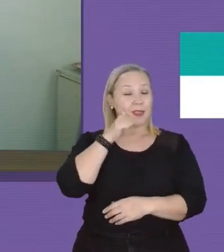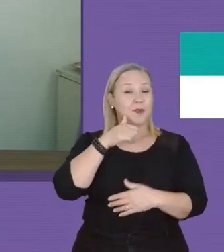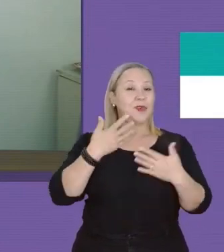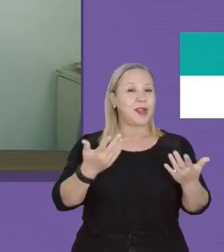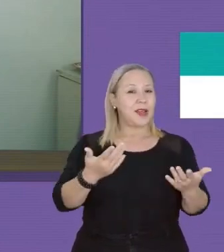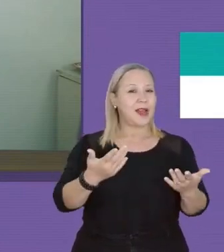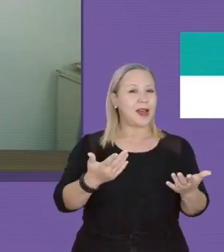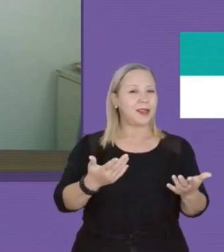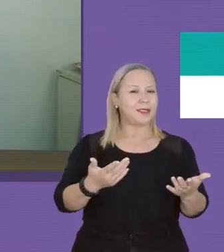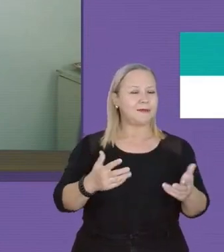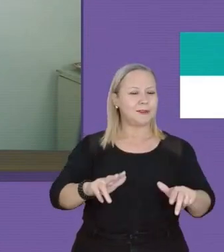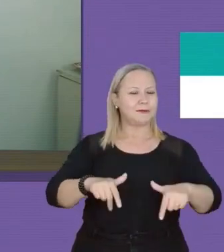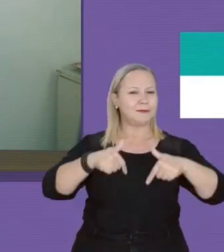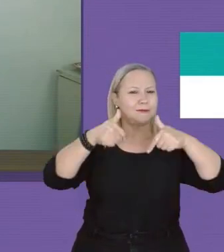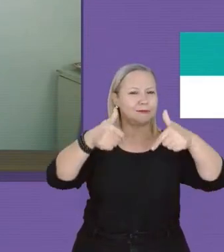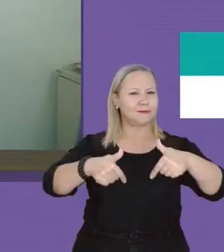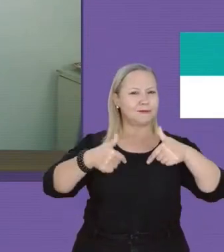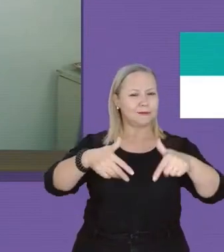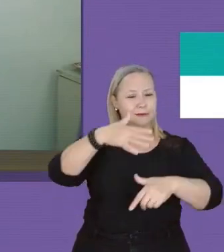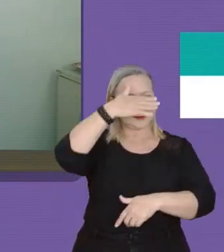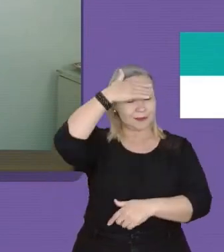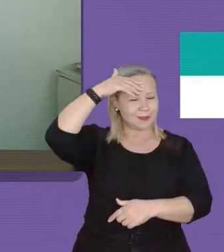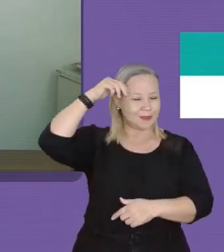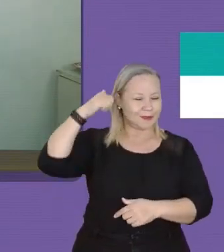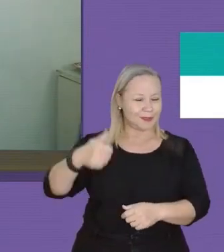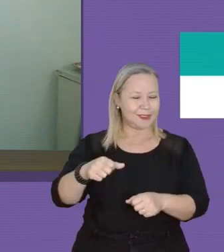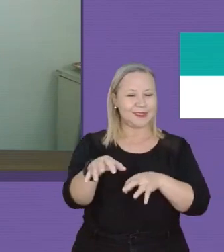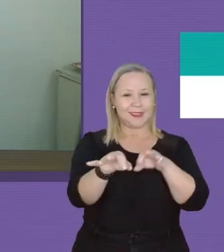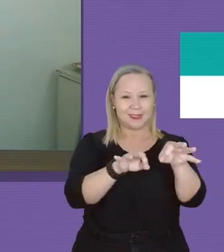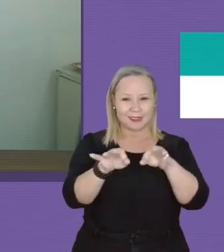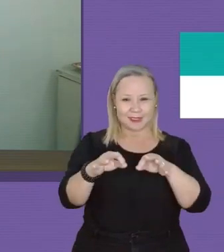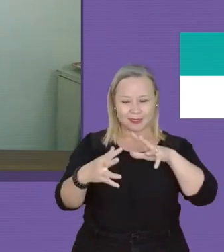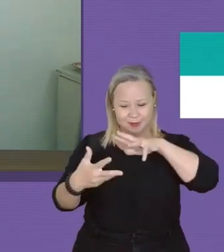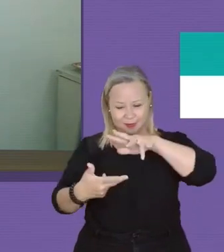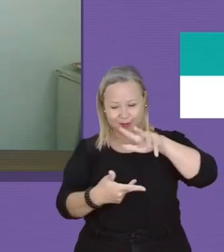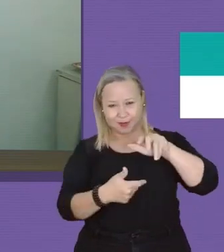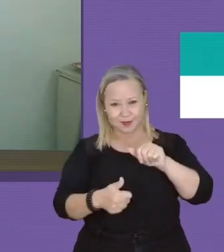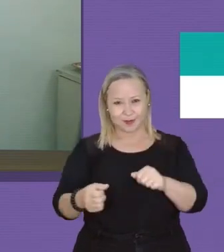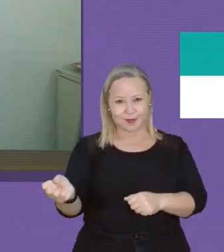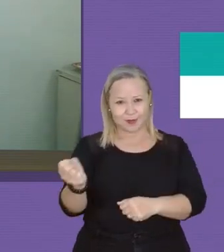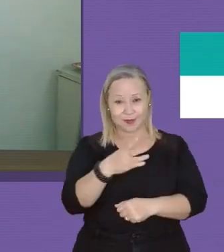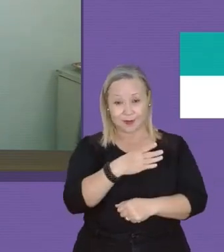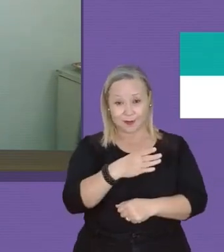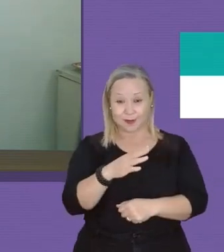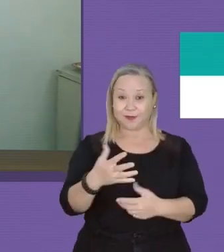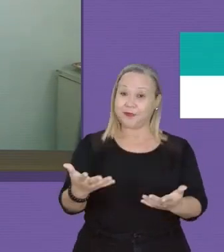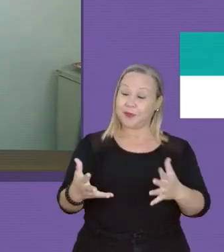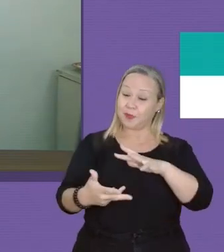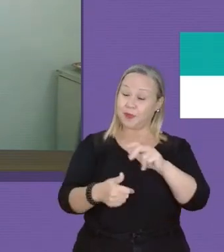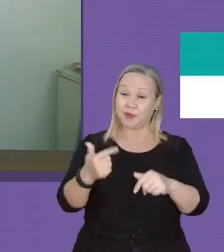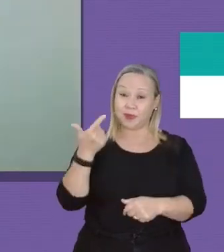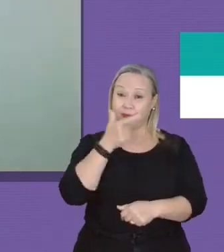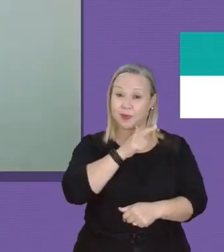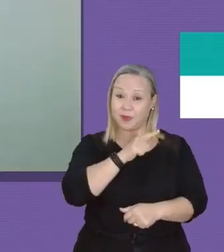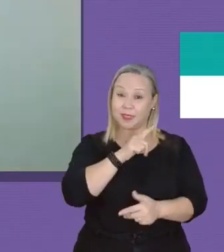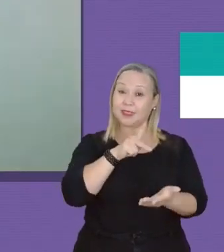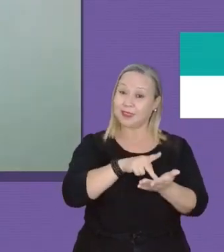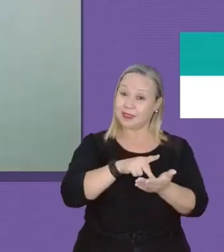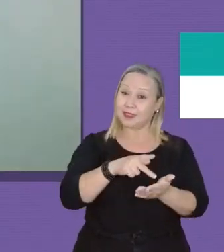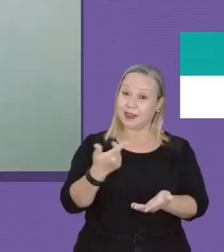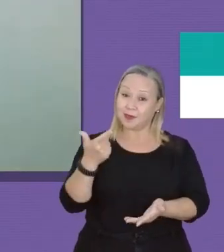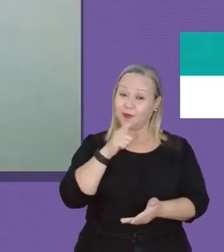foram vanguarda na construção de um mundo novo, um mundo de conquistas novas e de novos direitos.